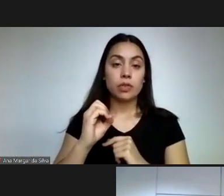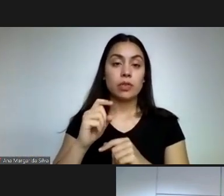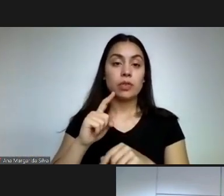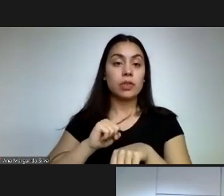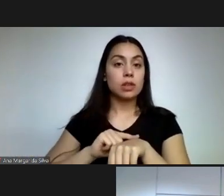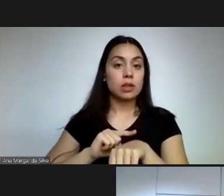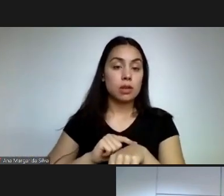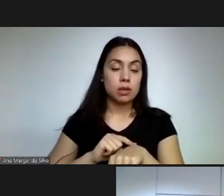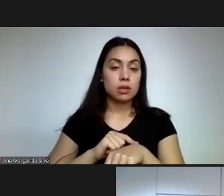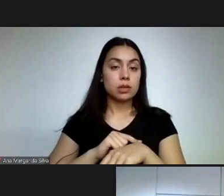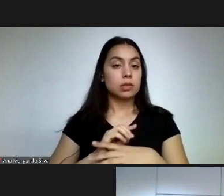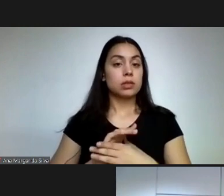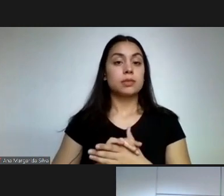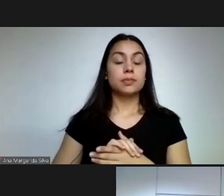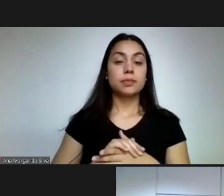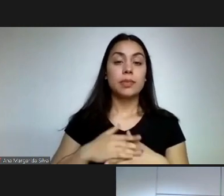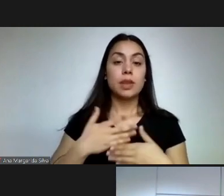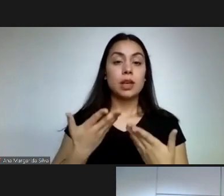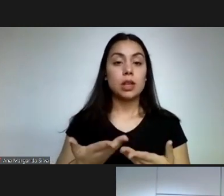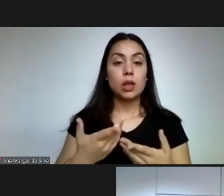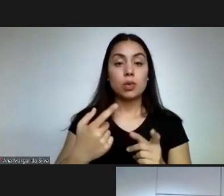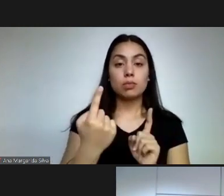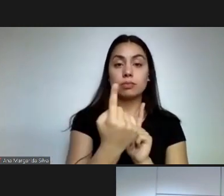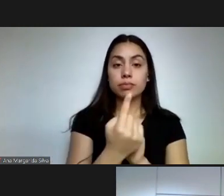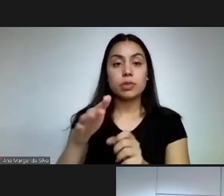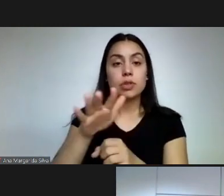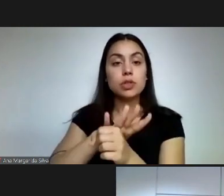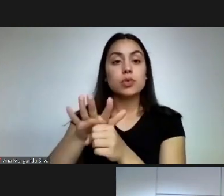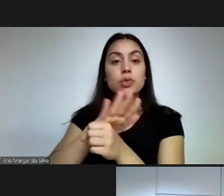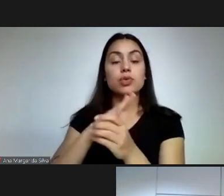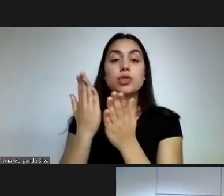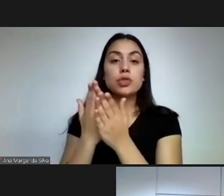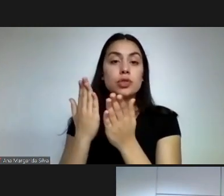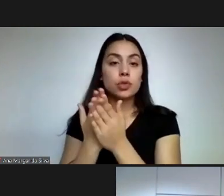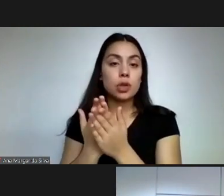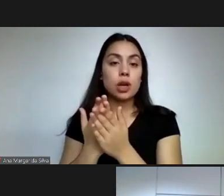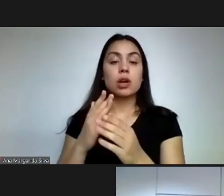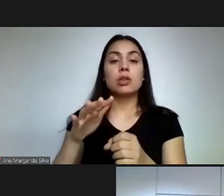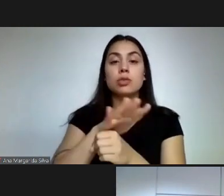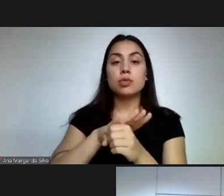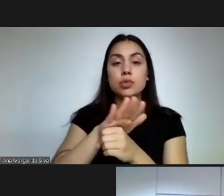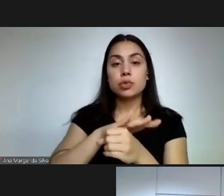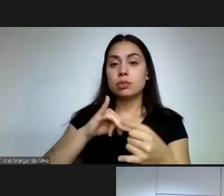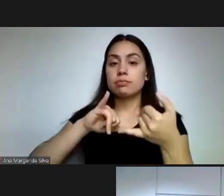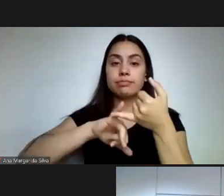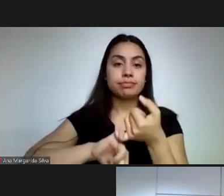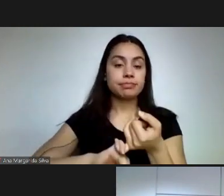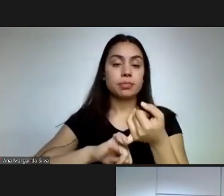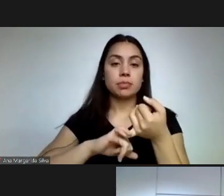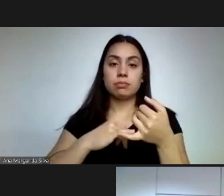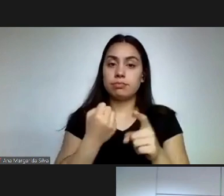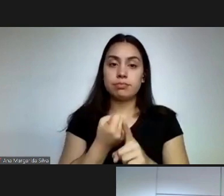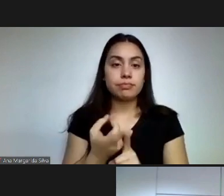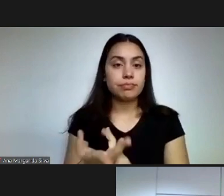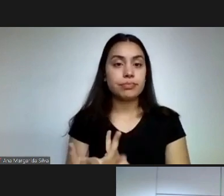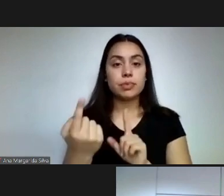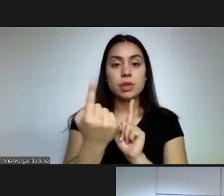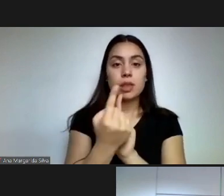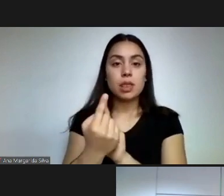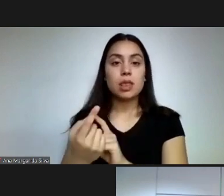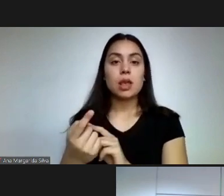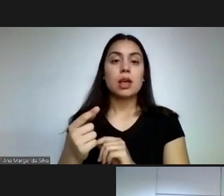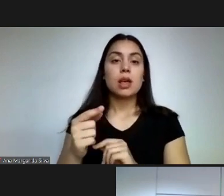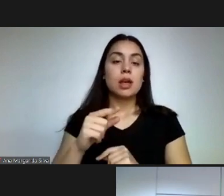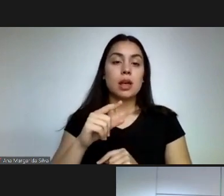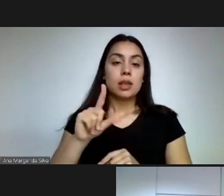não é? Portanto, em diferentes contextos, no contexto escolar, no contexto associativo, muitos deles organizarem até em contexto familiar, portanto,